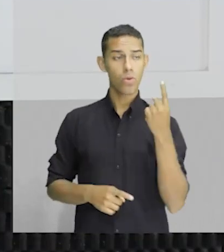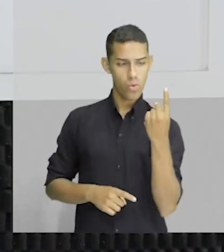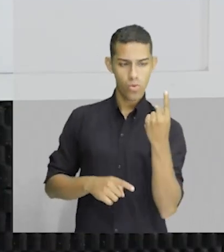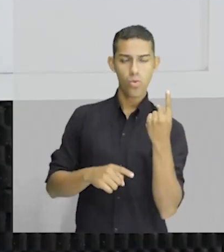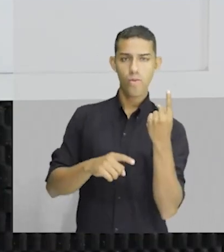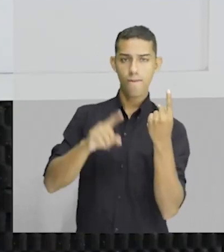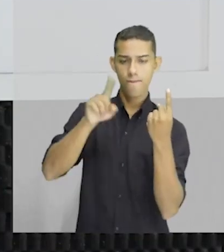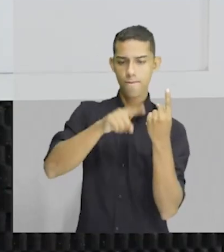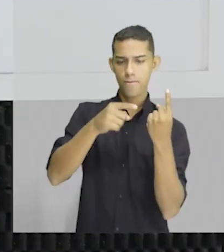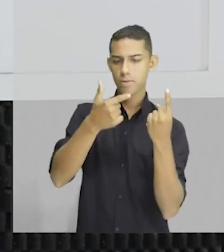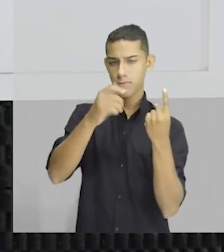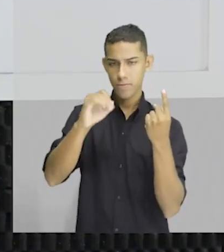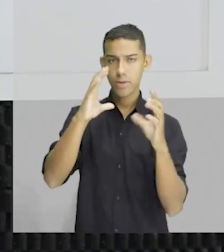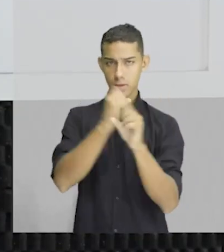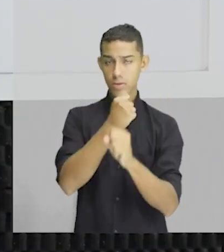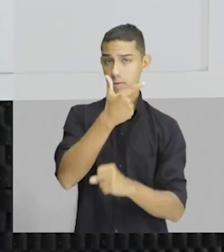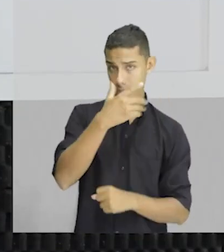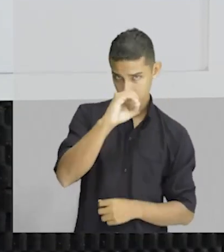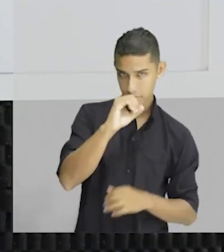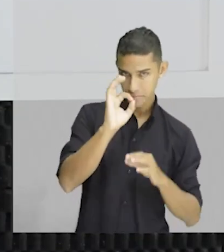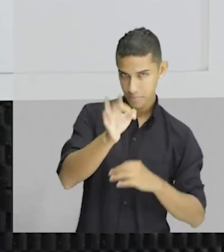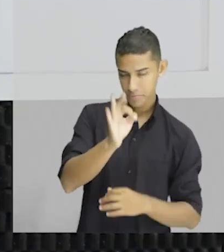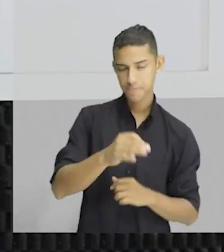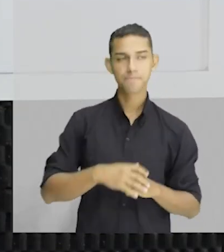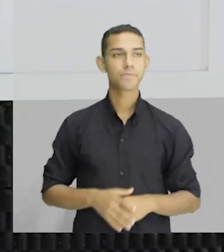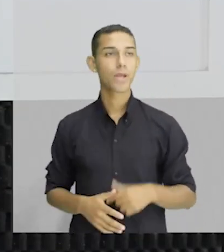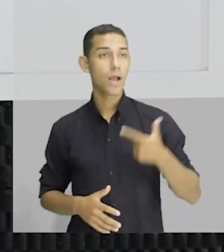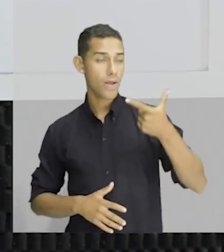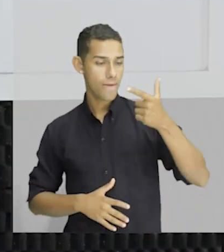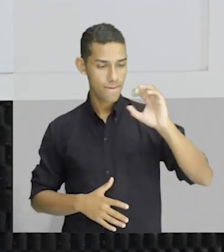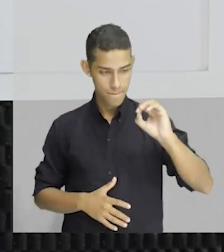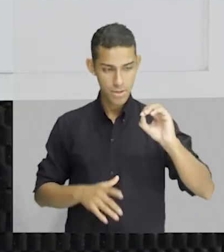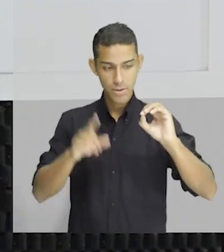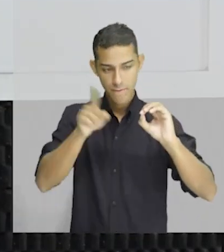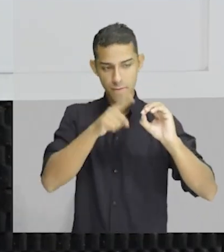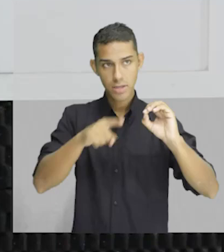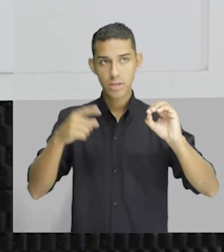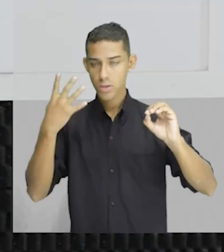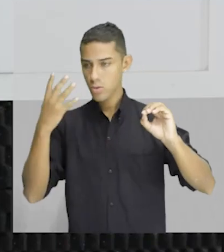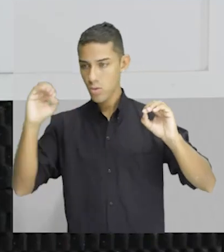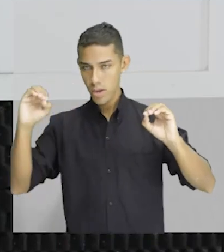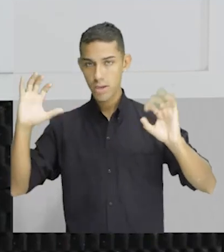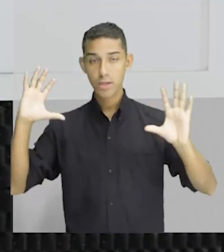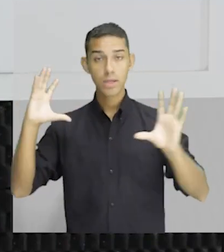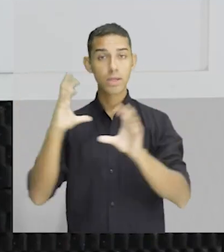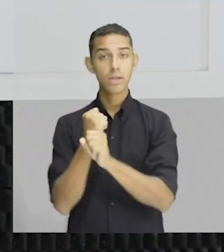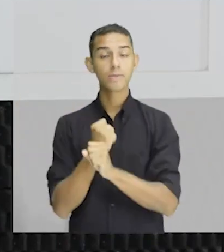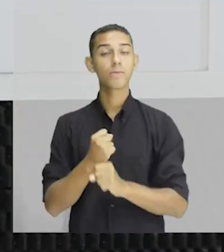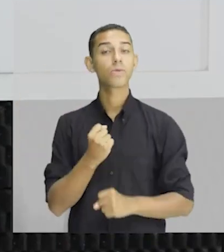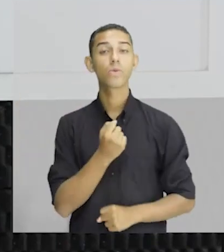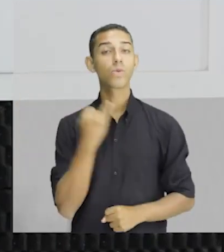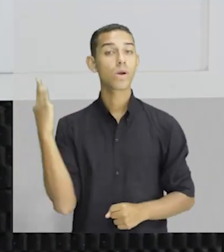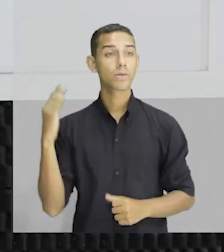20 dá 20, agora 20 vezes 40. 2 vezes 4 dá 8.